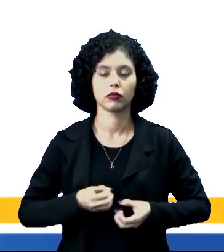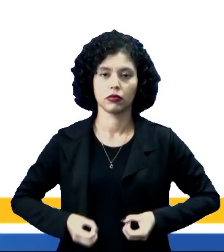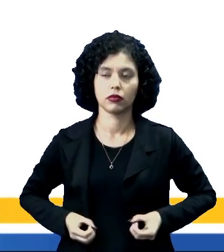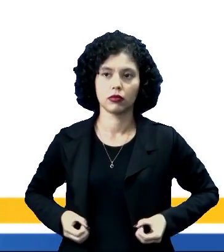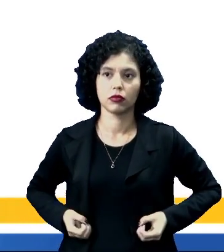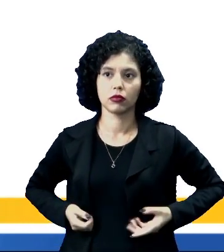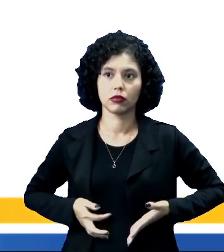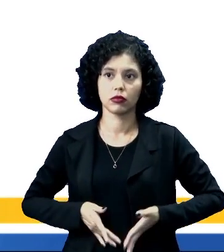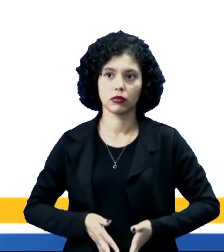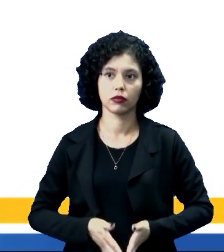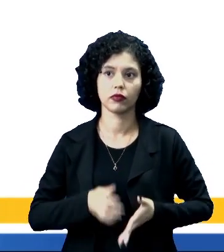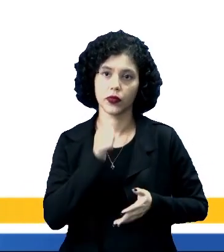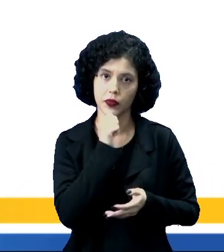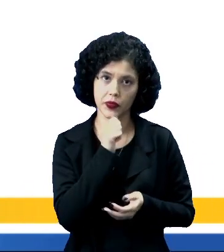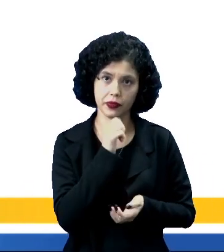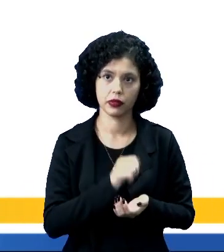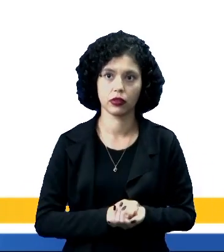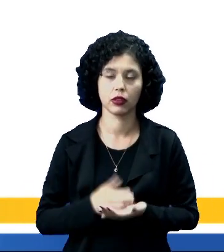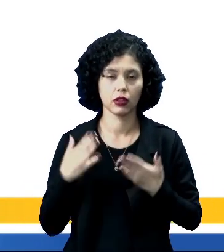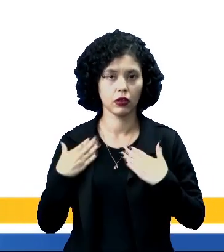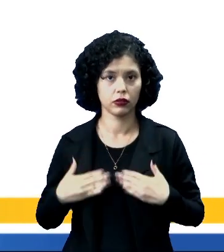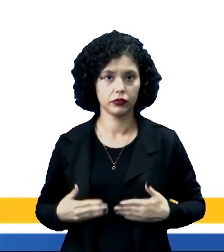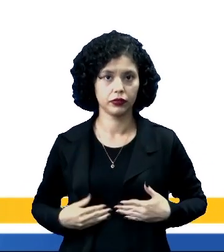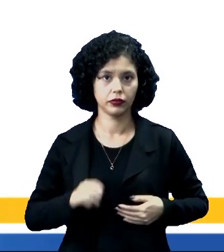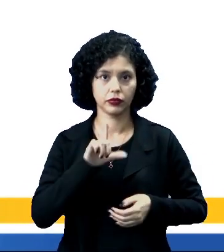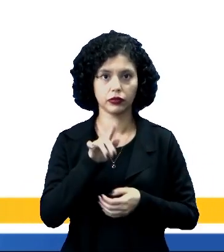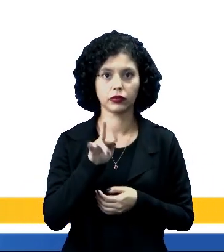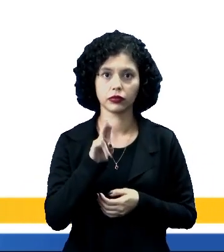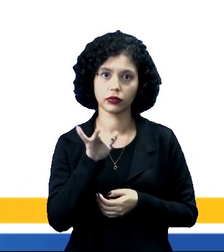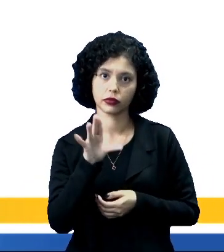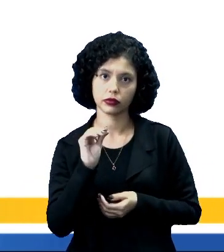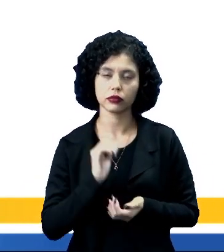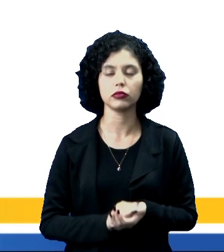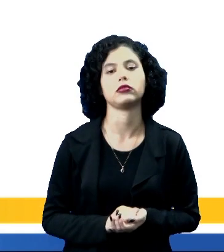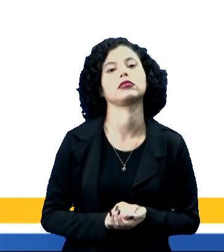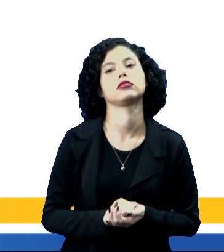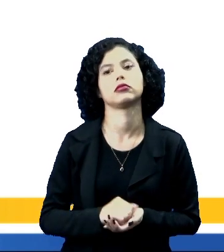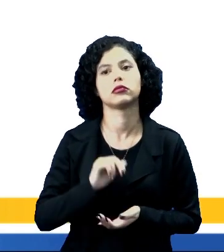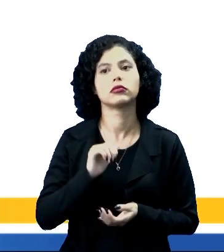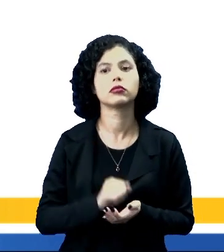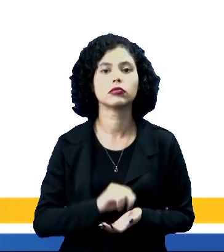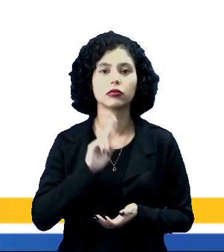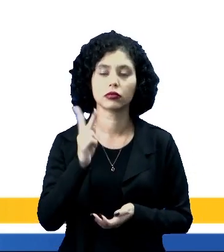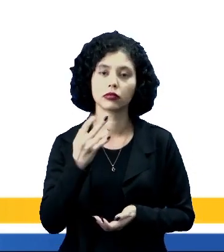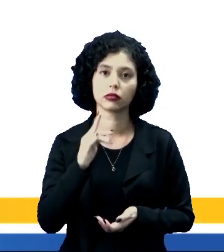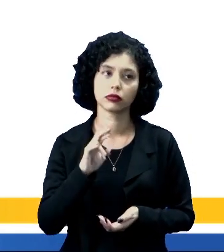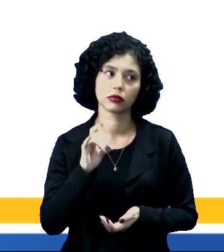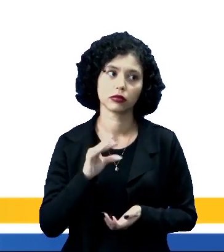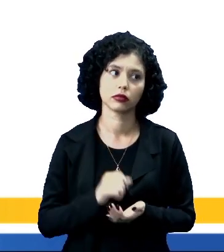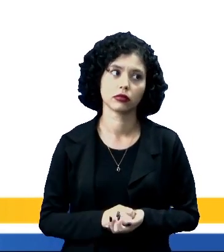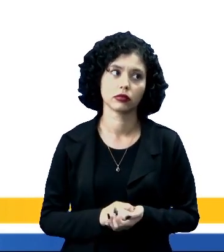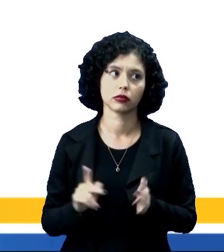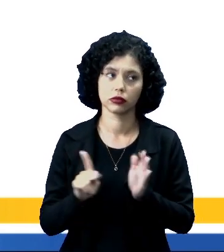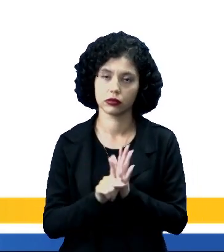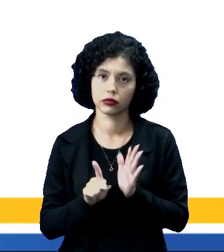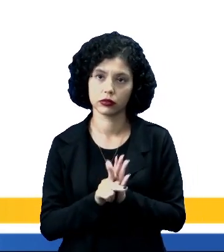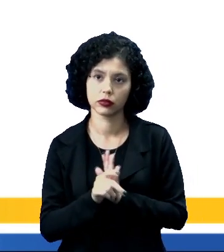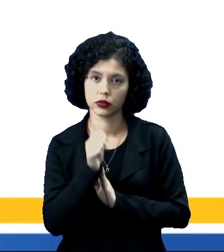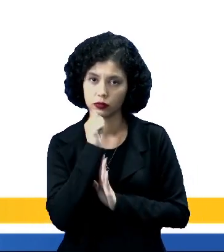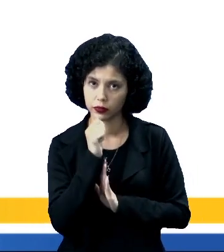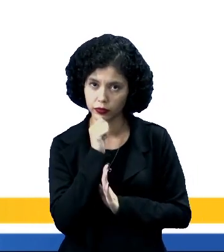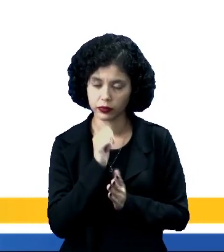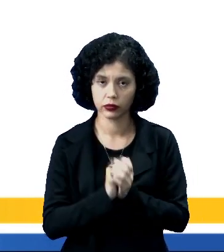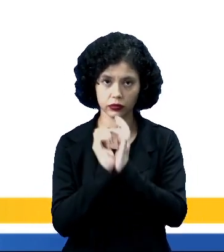a formação de uma estrutura chamada de corpo lúteo então a hipótese tá concentrada lá